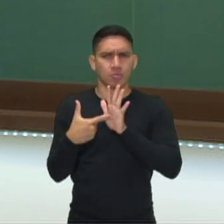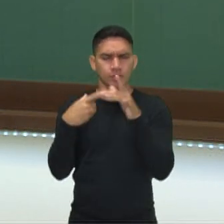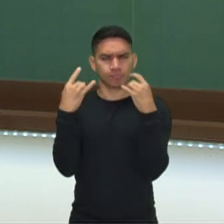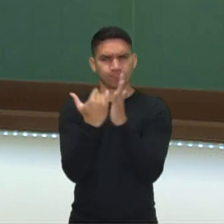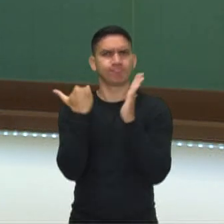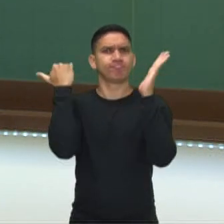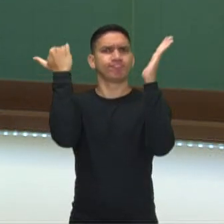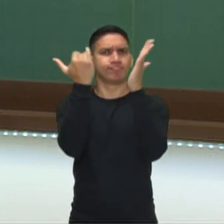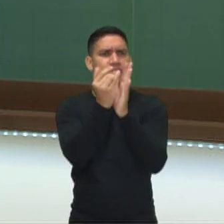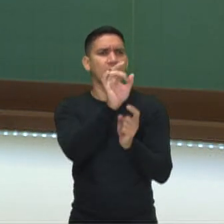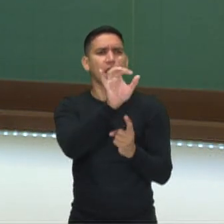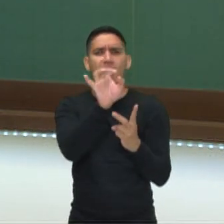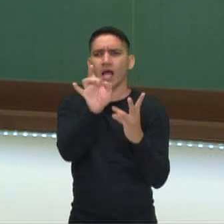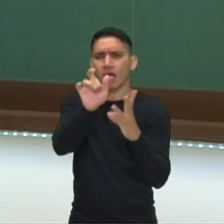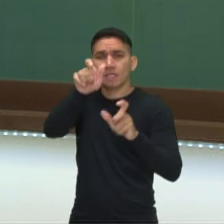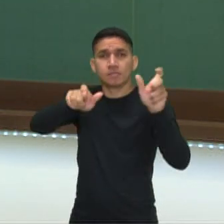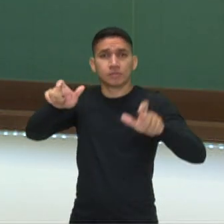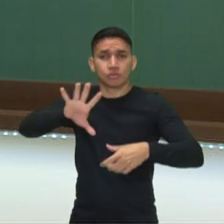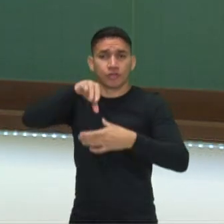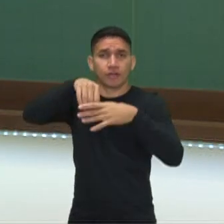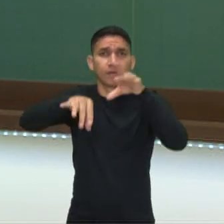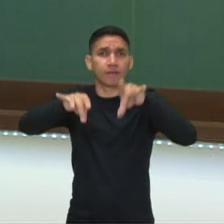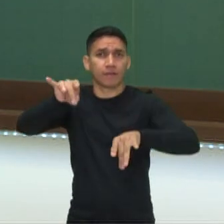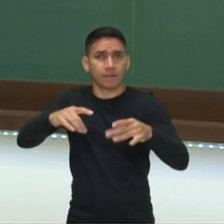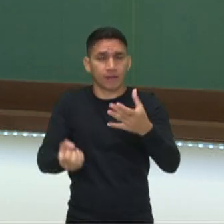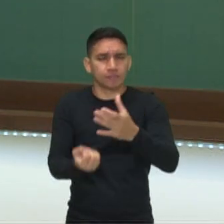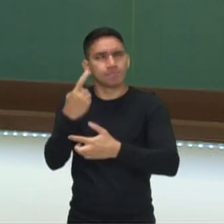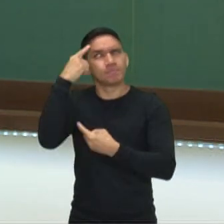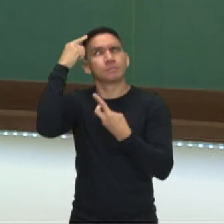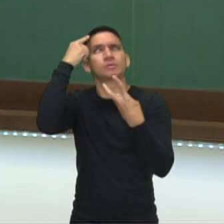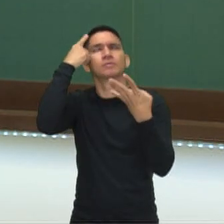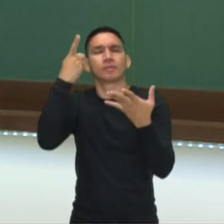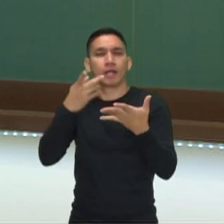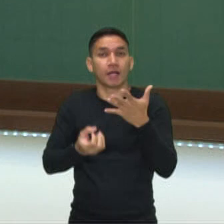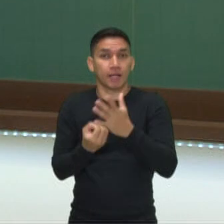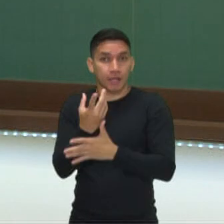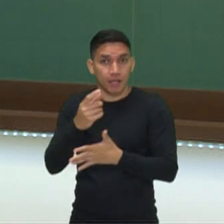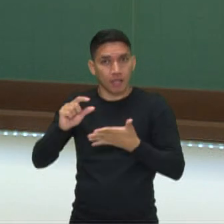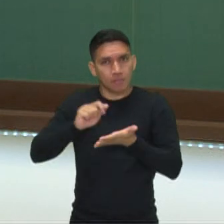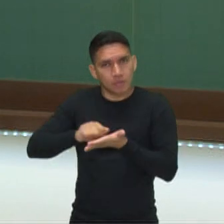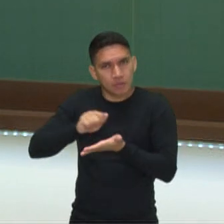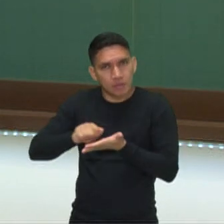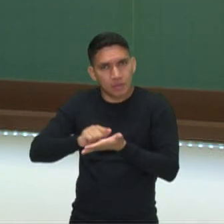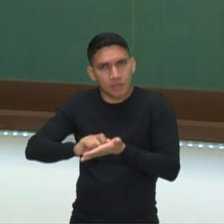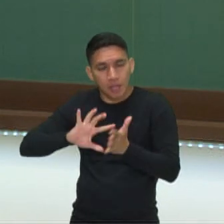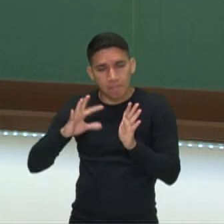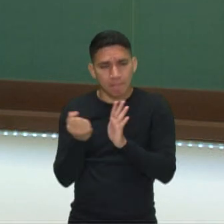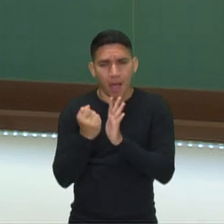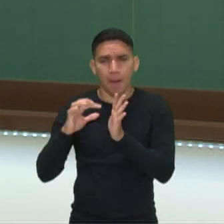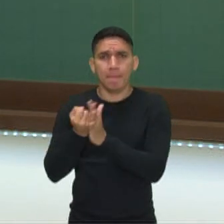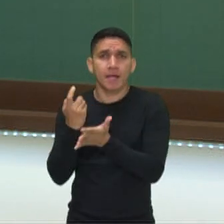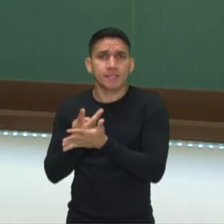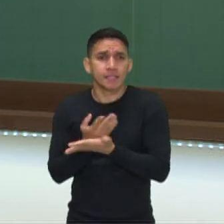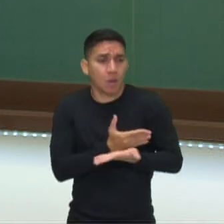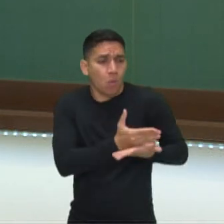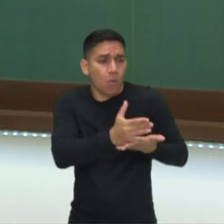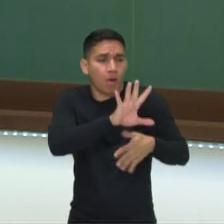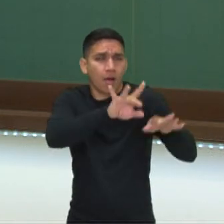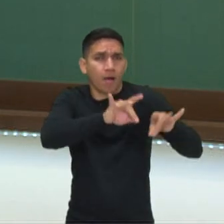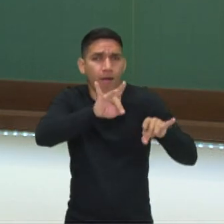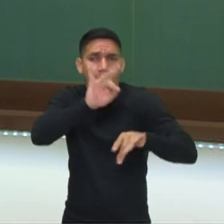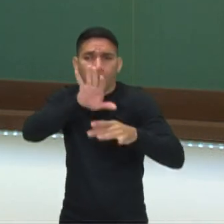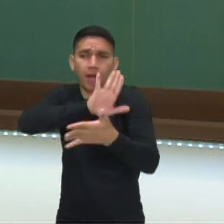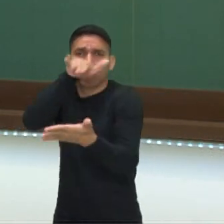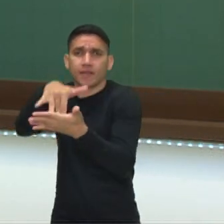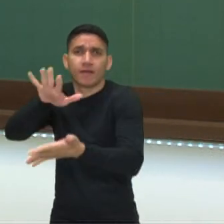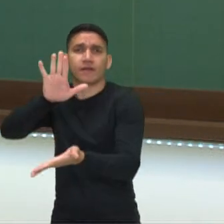muito grande para cada personagem, e a construção do personagem que ele montava, os personagens eles se tornavam muito marcantes desde o início da peça até o final. Então ele foi